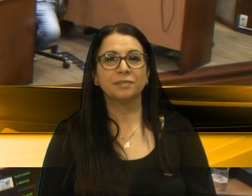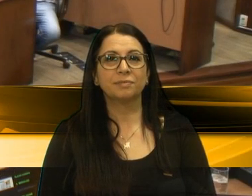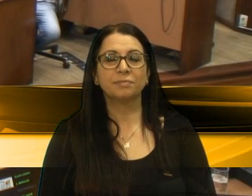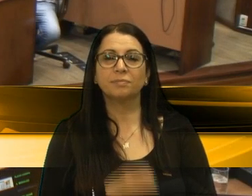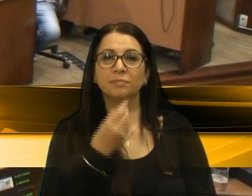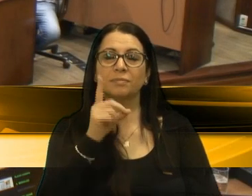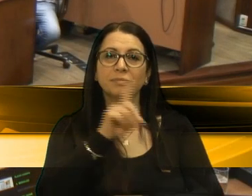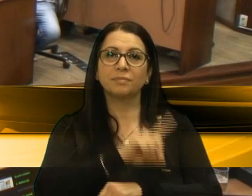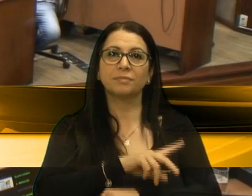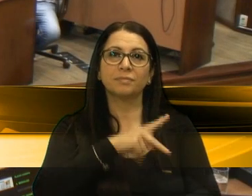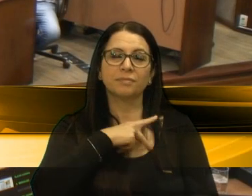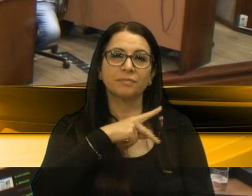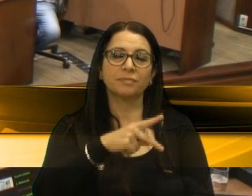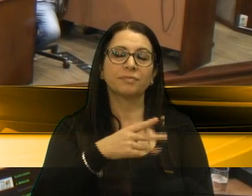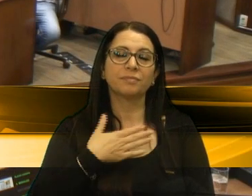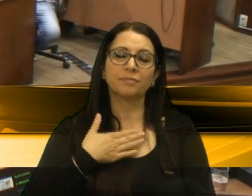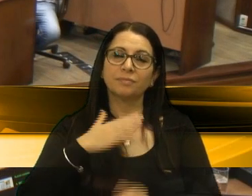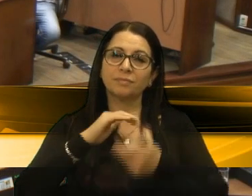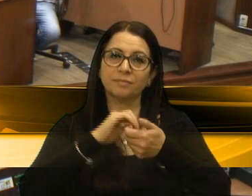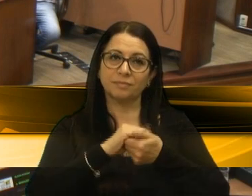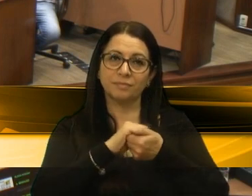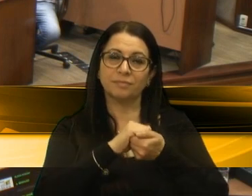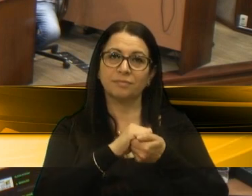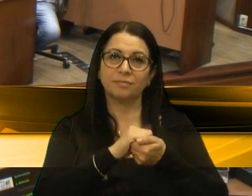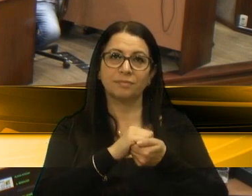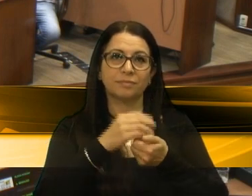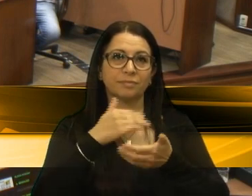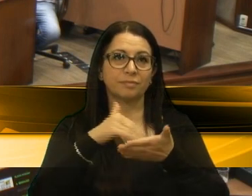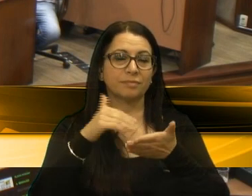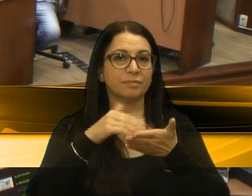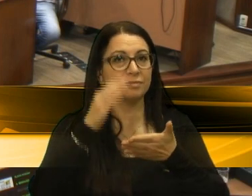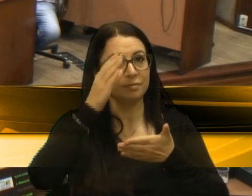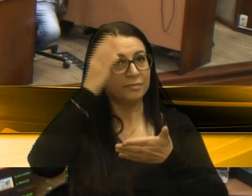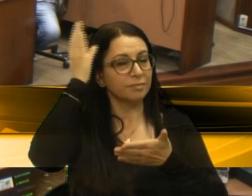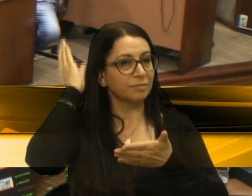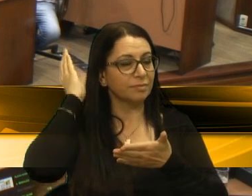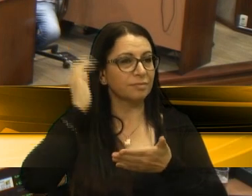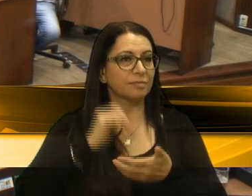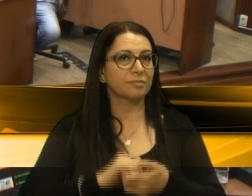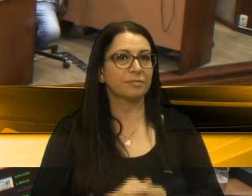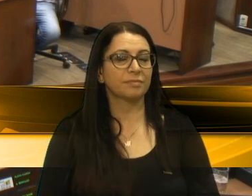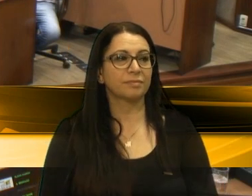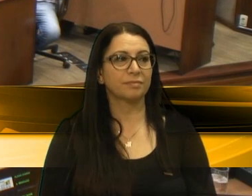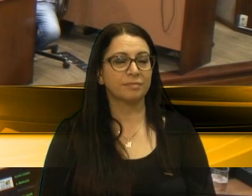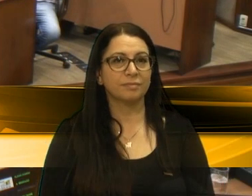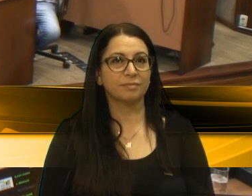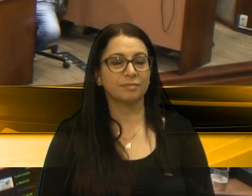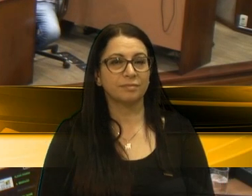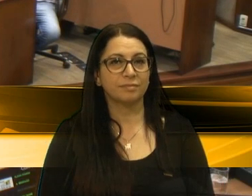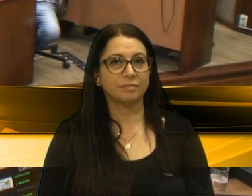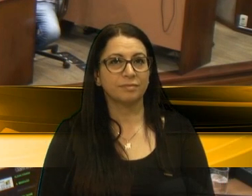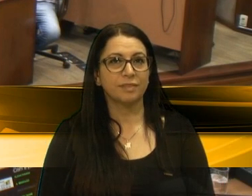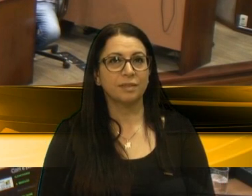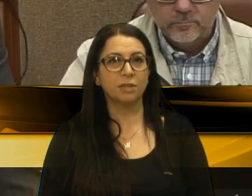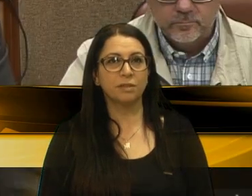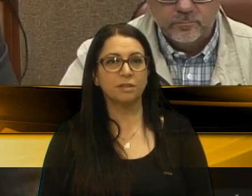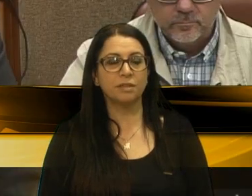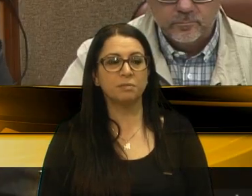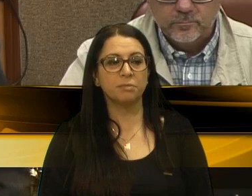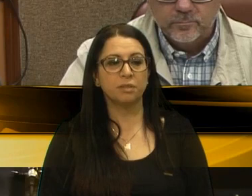Bom dia, presidente. Minha saudação ao secretário municipal de Trânsito, Transporte e Mobilidade, Cristiano de